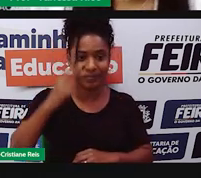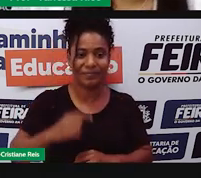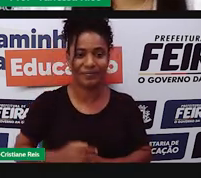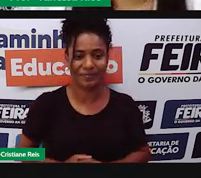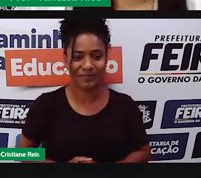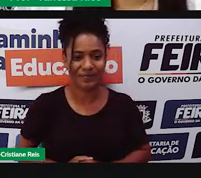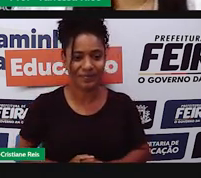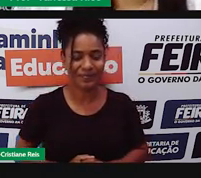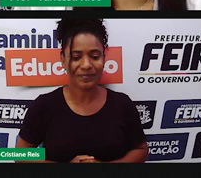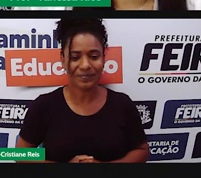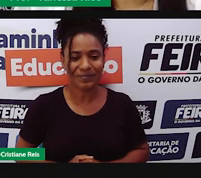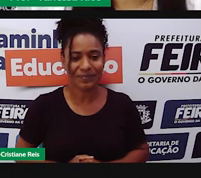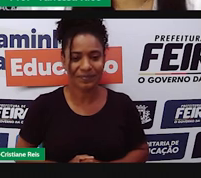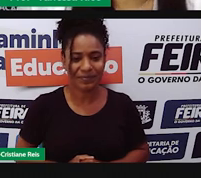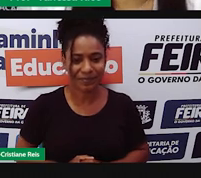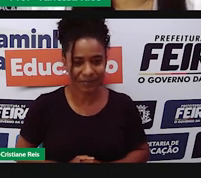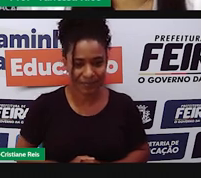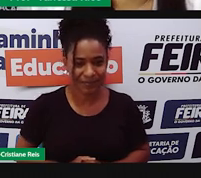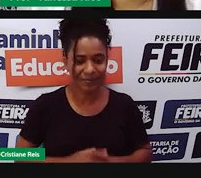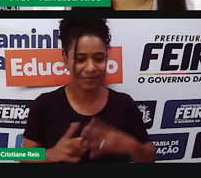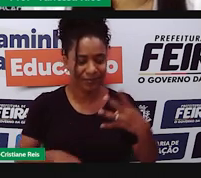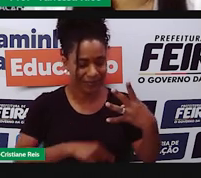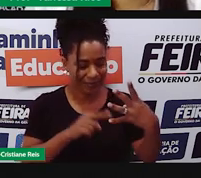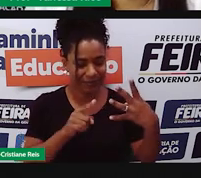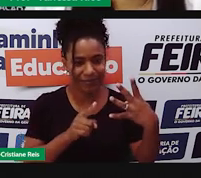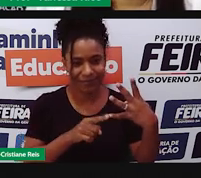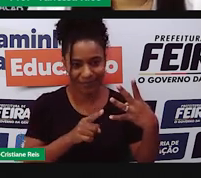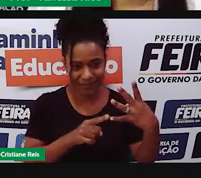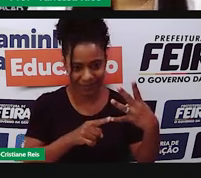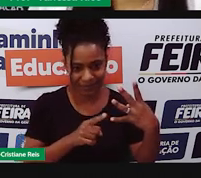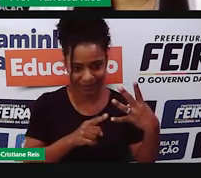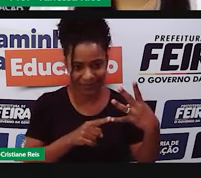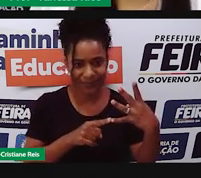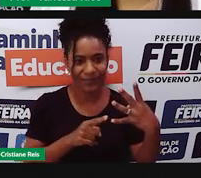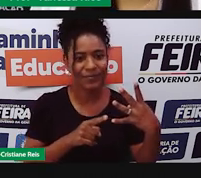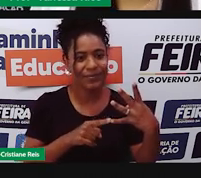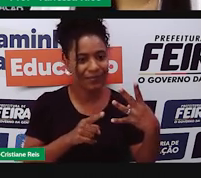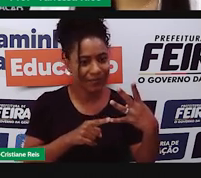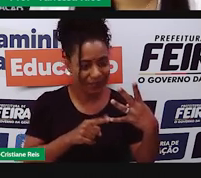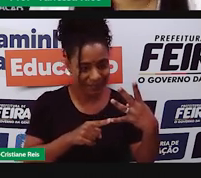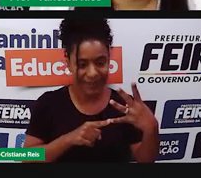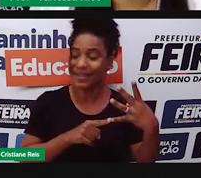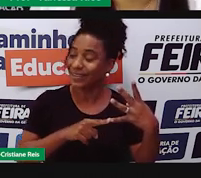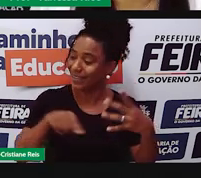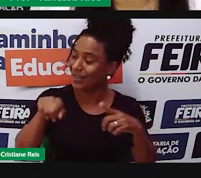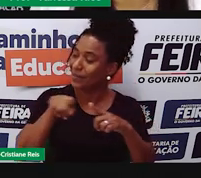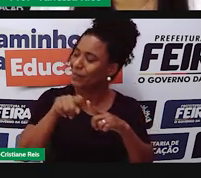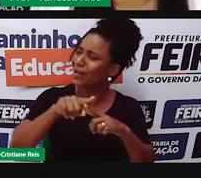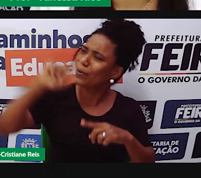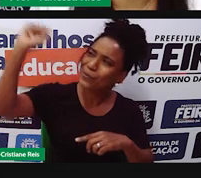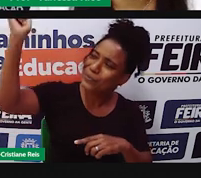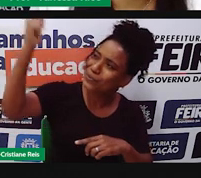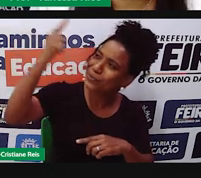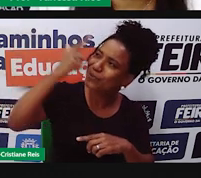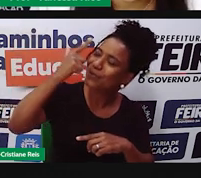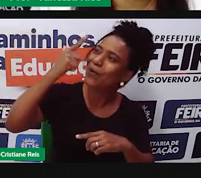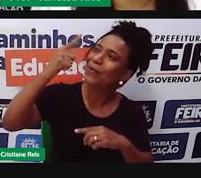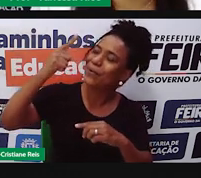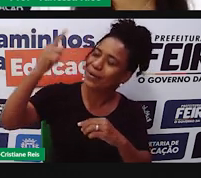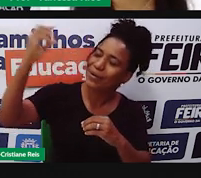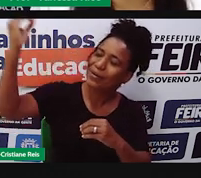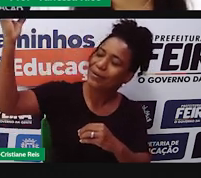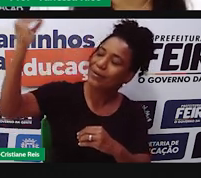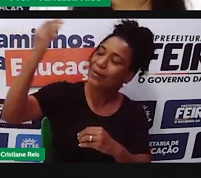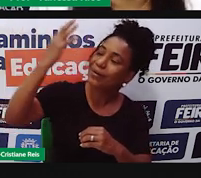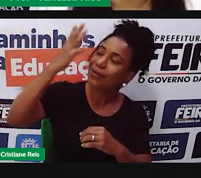aconteça. Olha só como é que o sol é importante. Receber a luz do sol, receber o calor do sol,